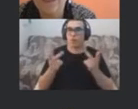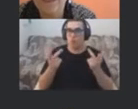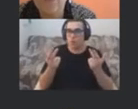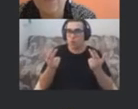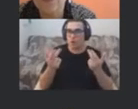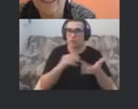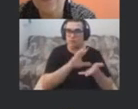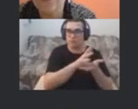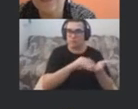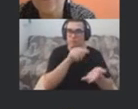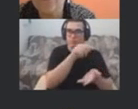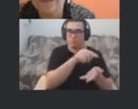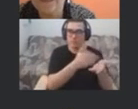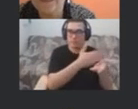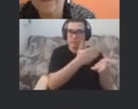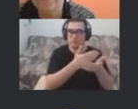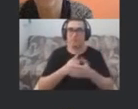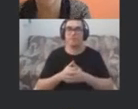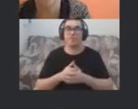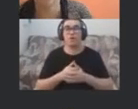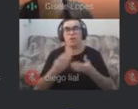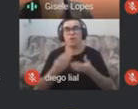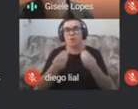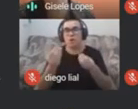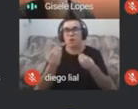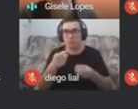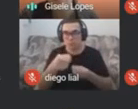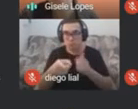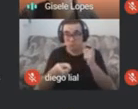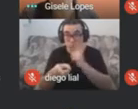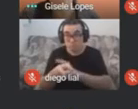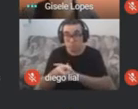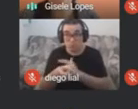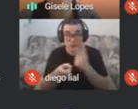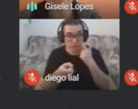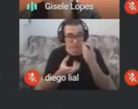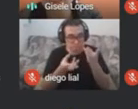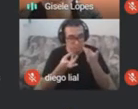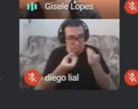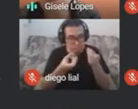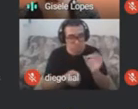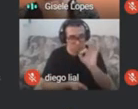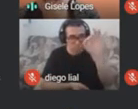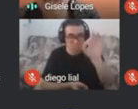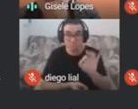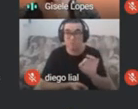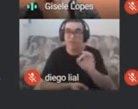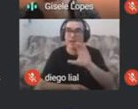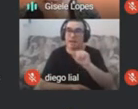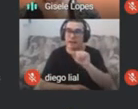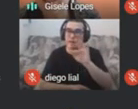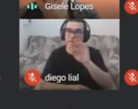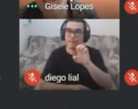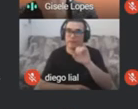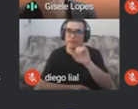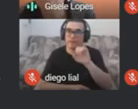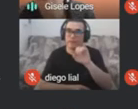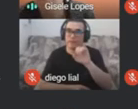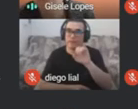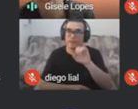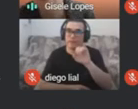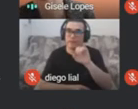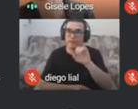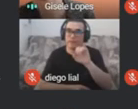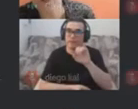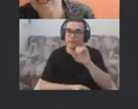como você mediria a quantidade de cafeína de uma barra de chocolate. Então, nesse caso, a amostra é a